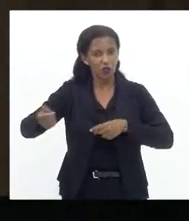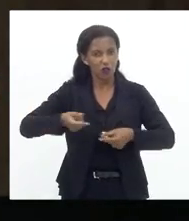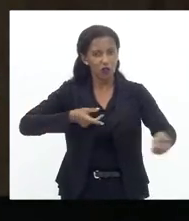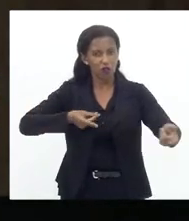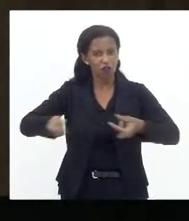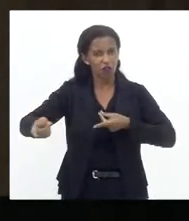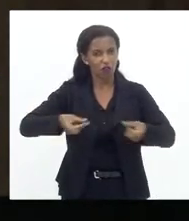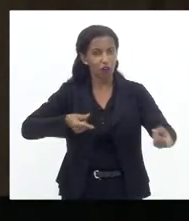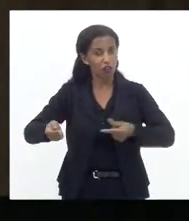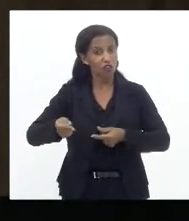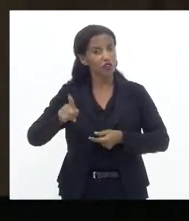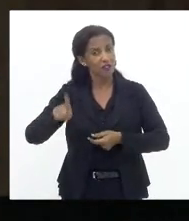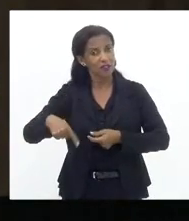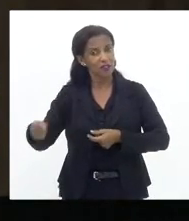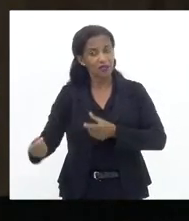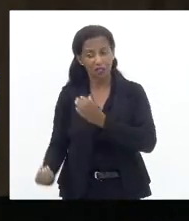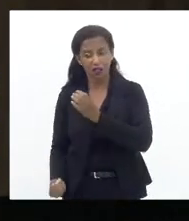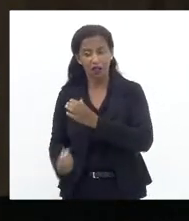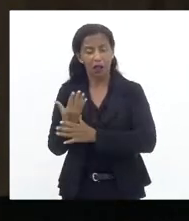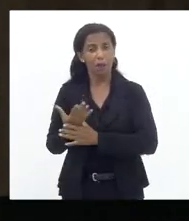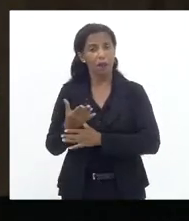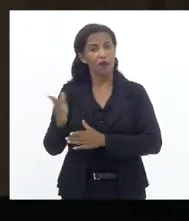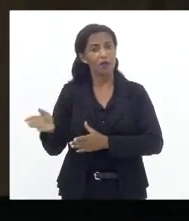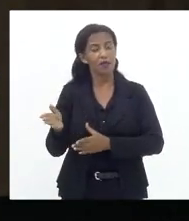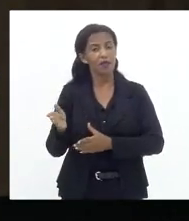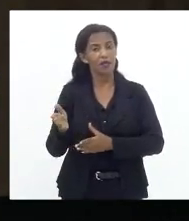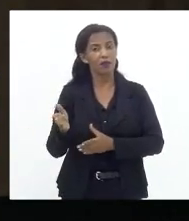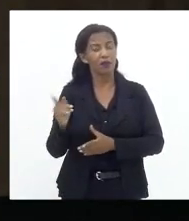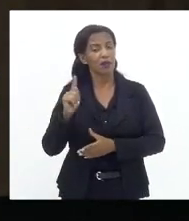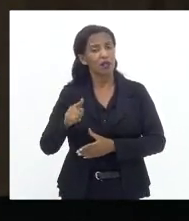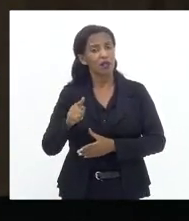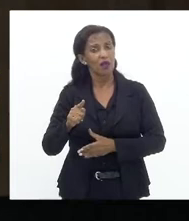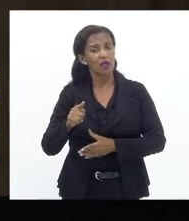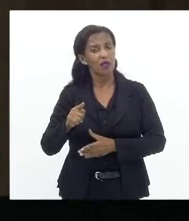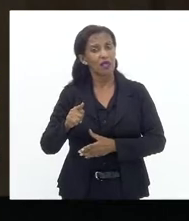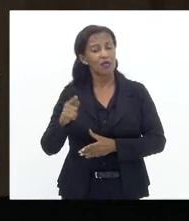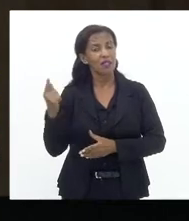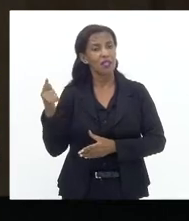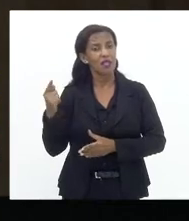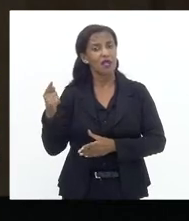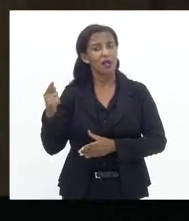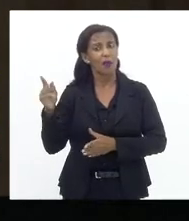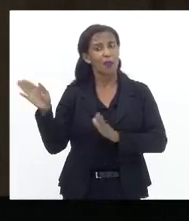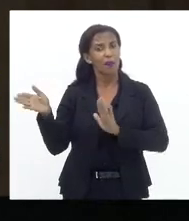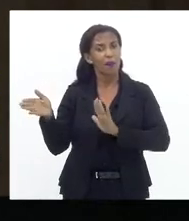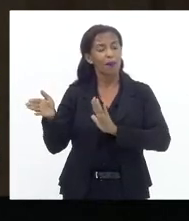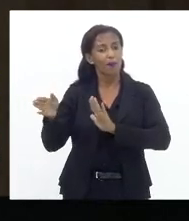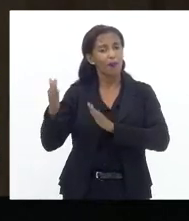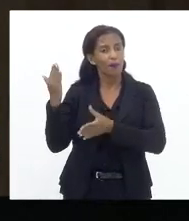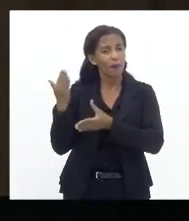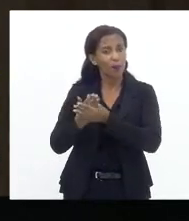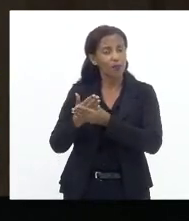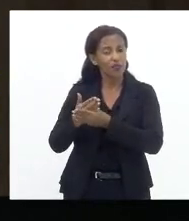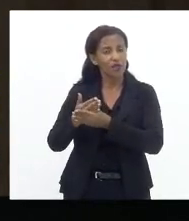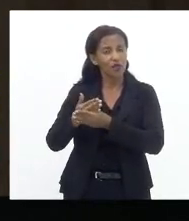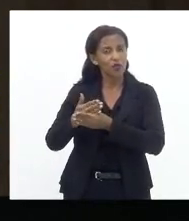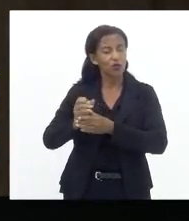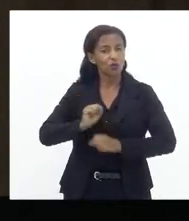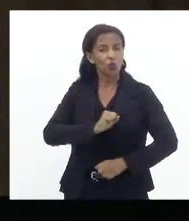que se insurgiram nesse processo de política violenta do ódio